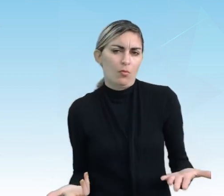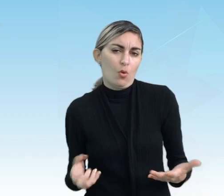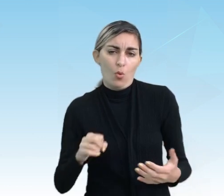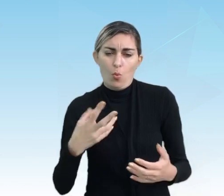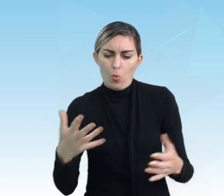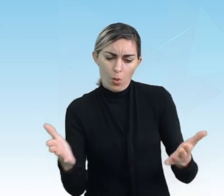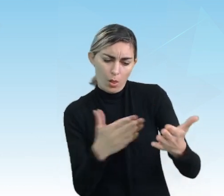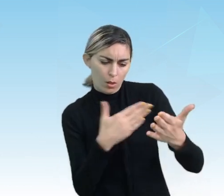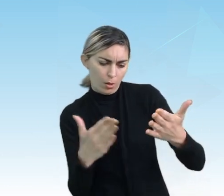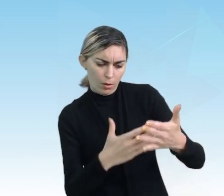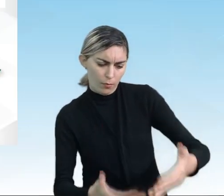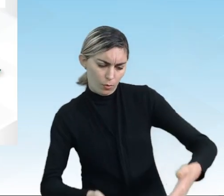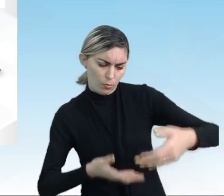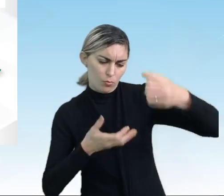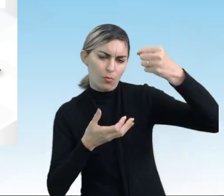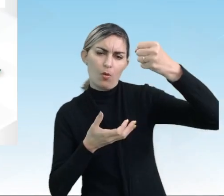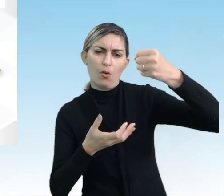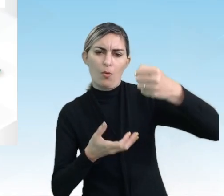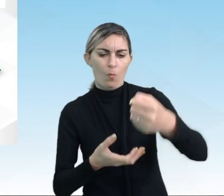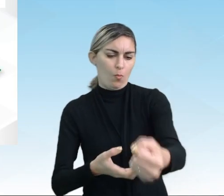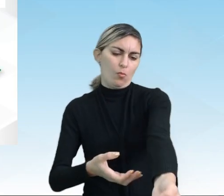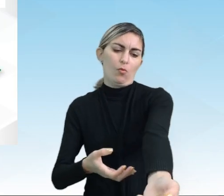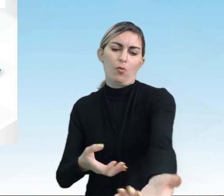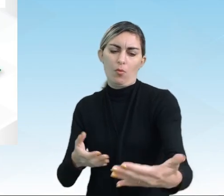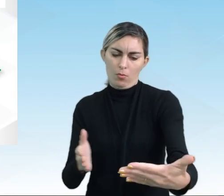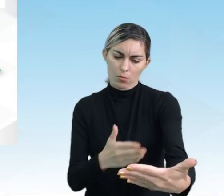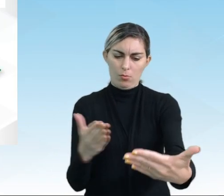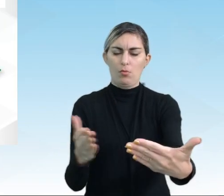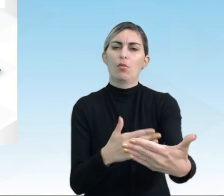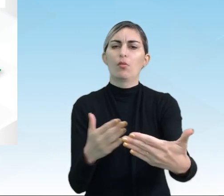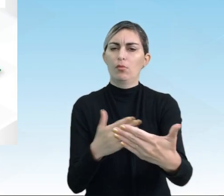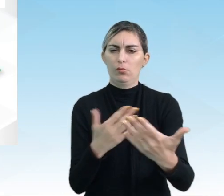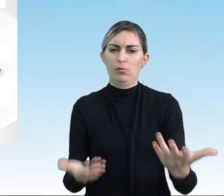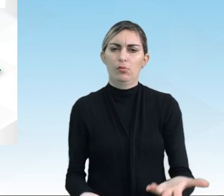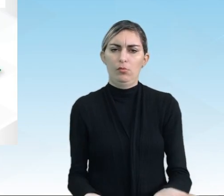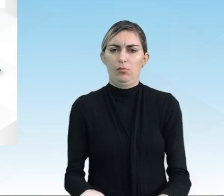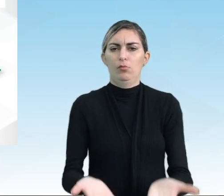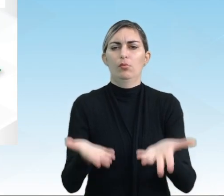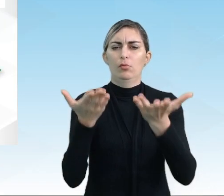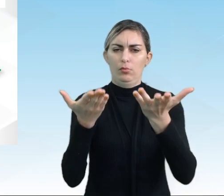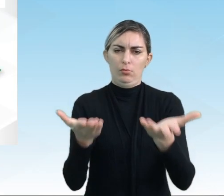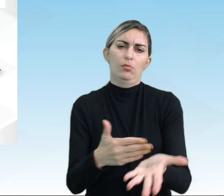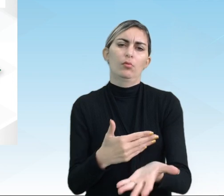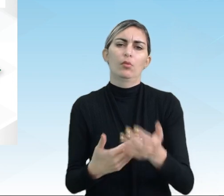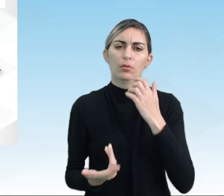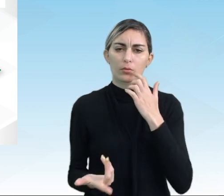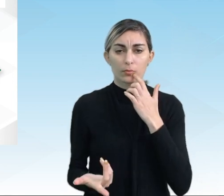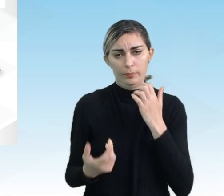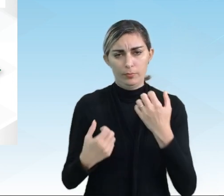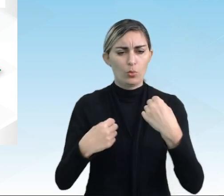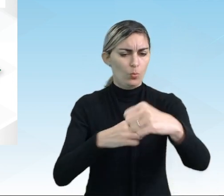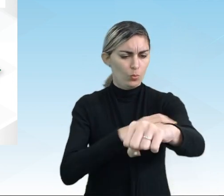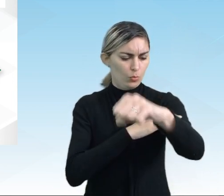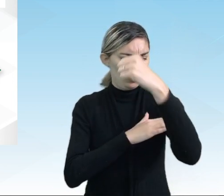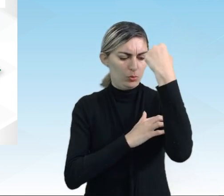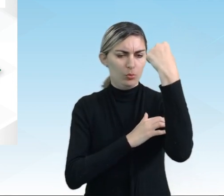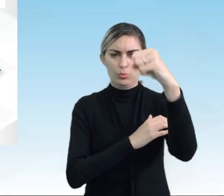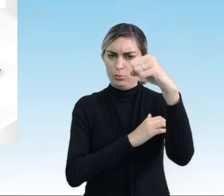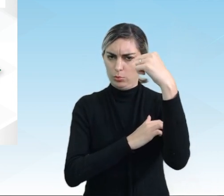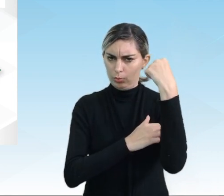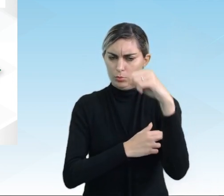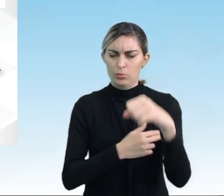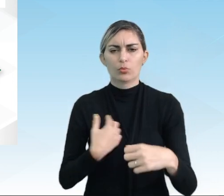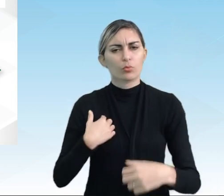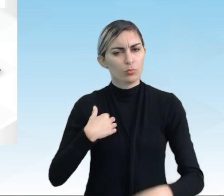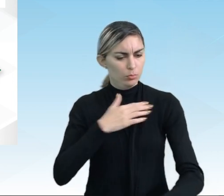seguramos o livro com o braço esticado e começamos a levantá-lo. O músculo que existe na parte superior interna